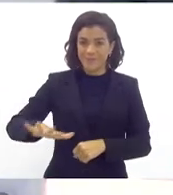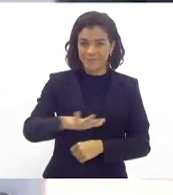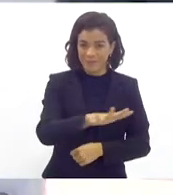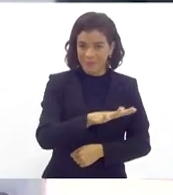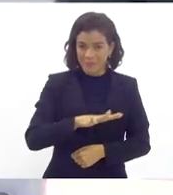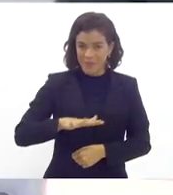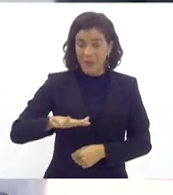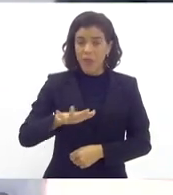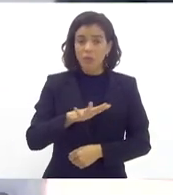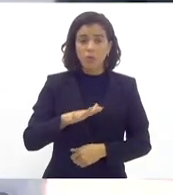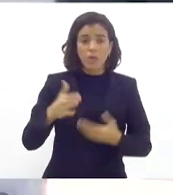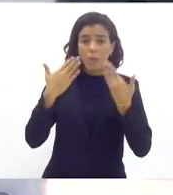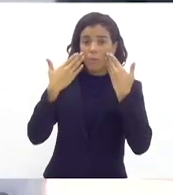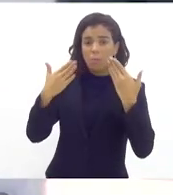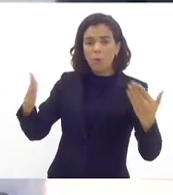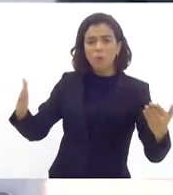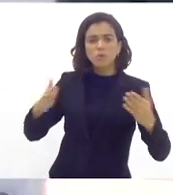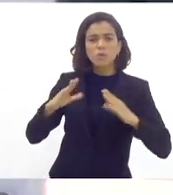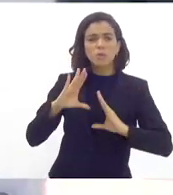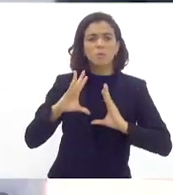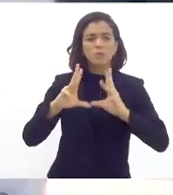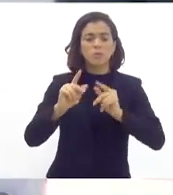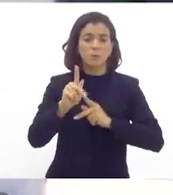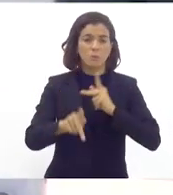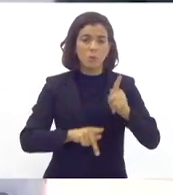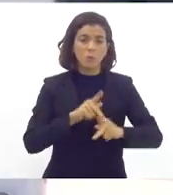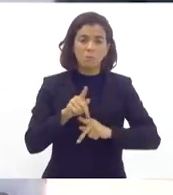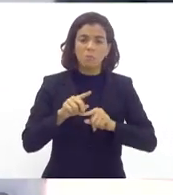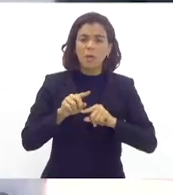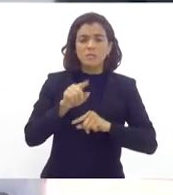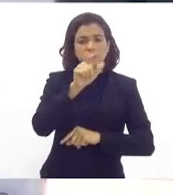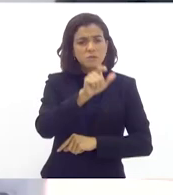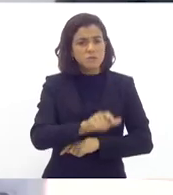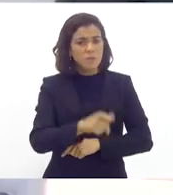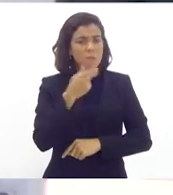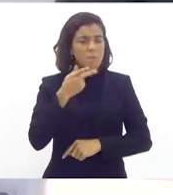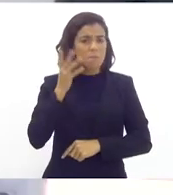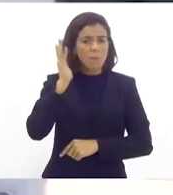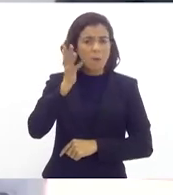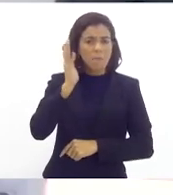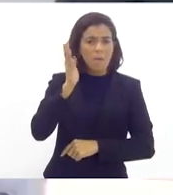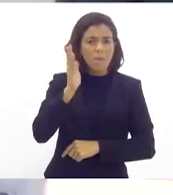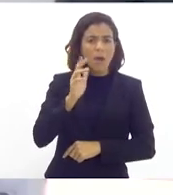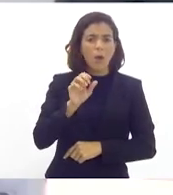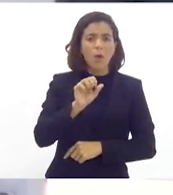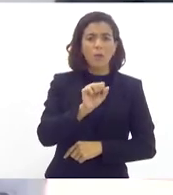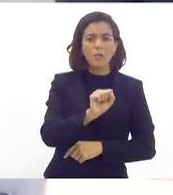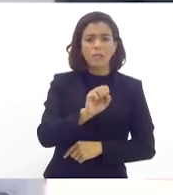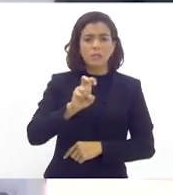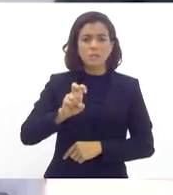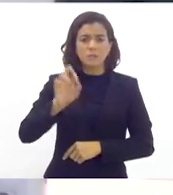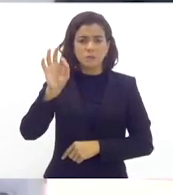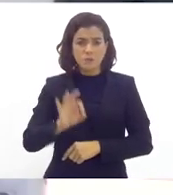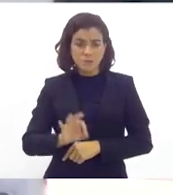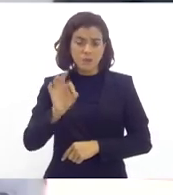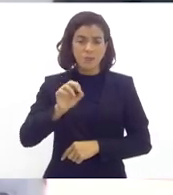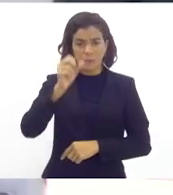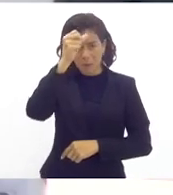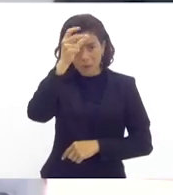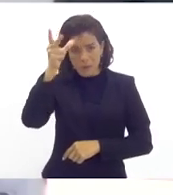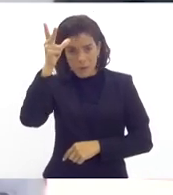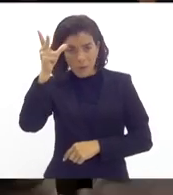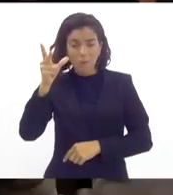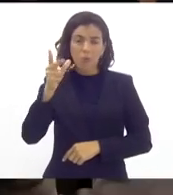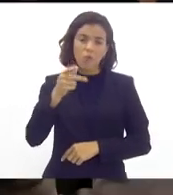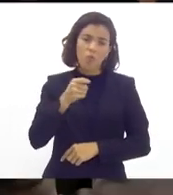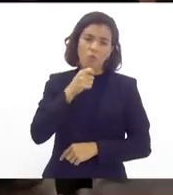Isso não está vindo a público, mas, obviamente, quando o senhor fala aqui que 85% dos municípios vão ter ganho, 15% não